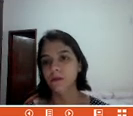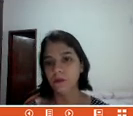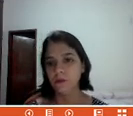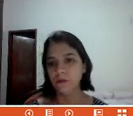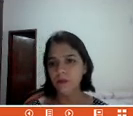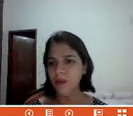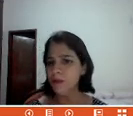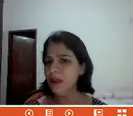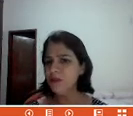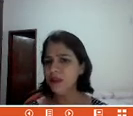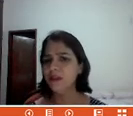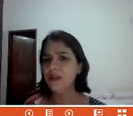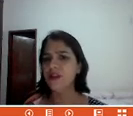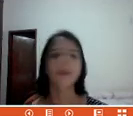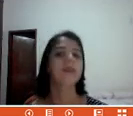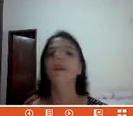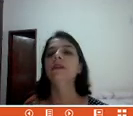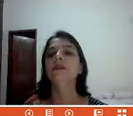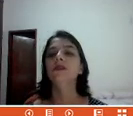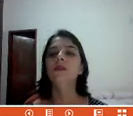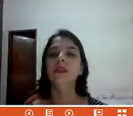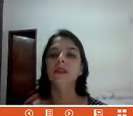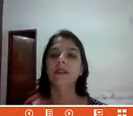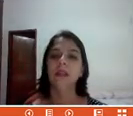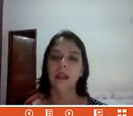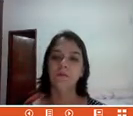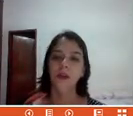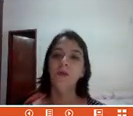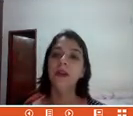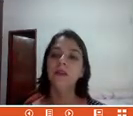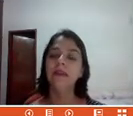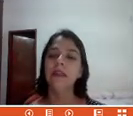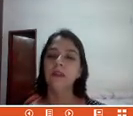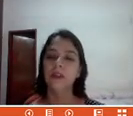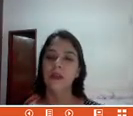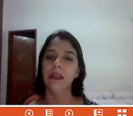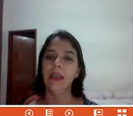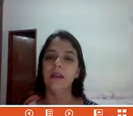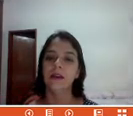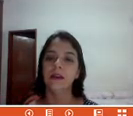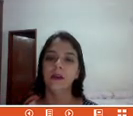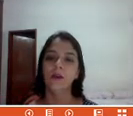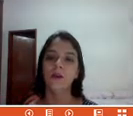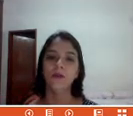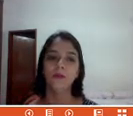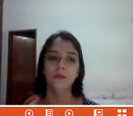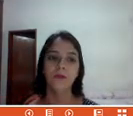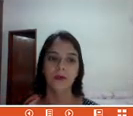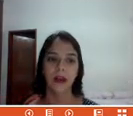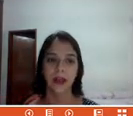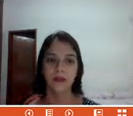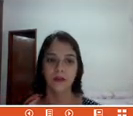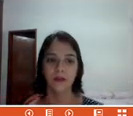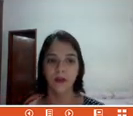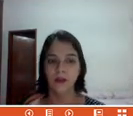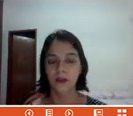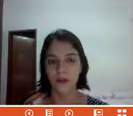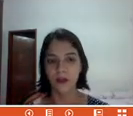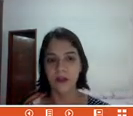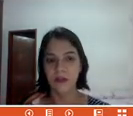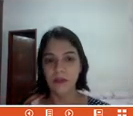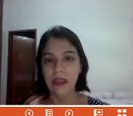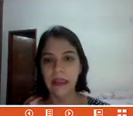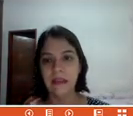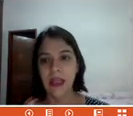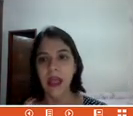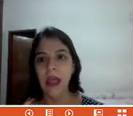aconteceu? Mesmo através de tantas lutas, em 1880 houve um congresso